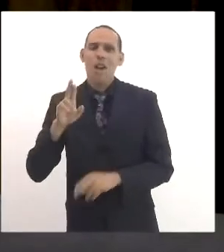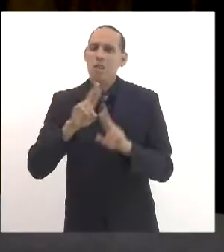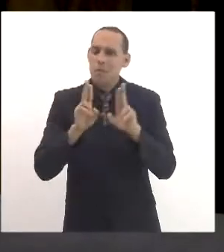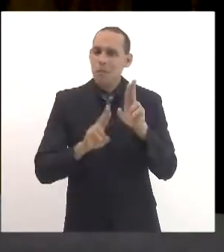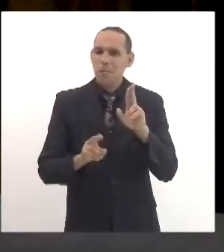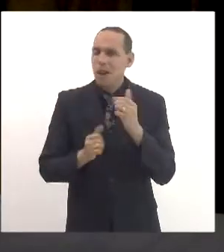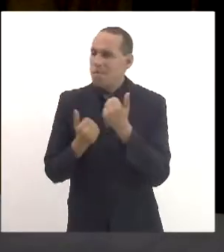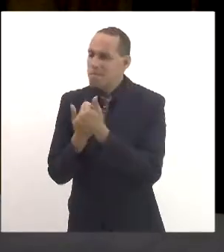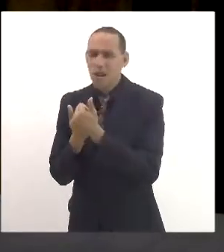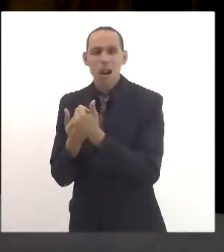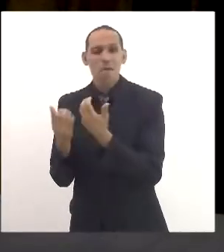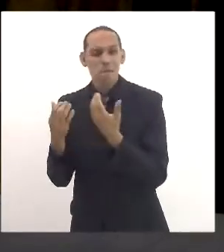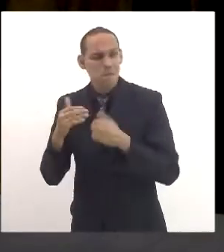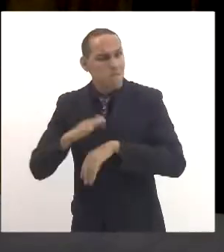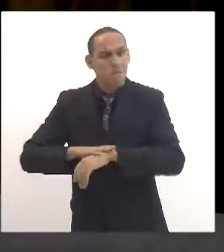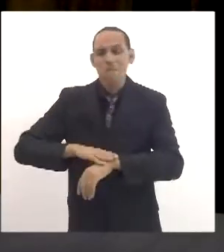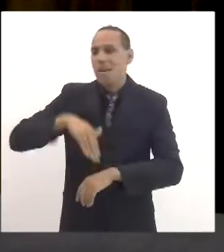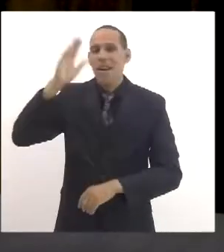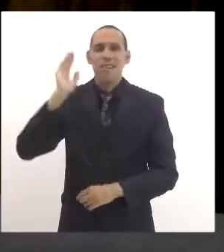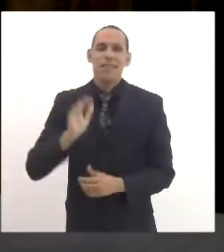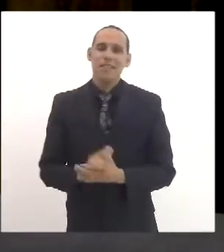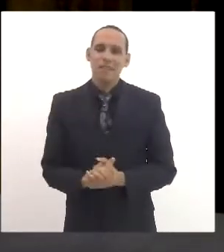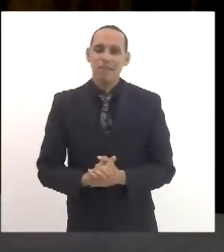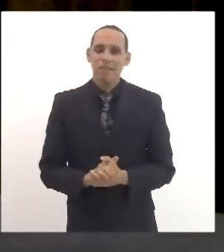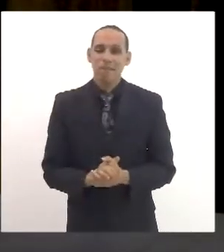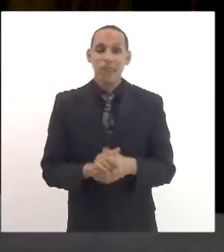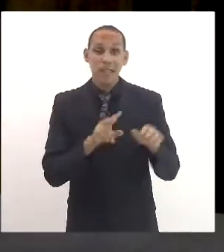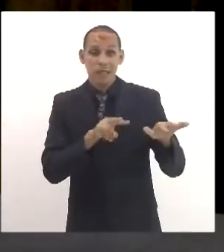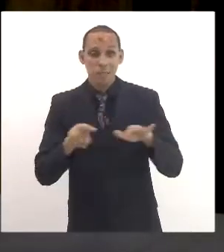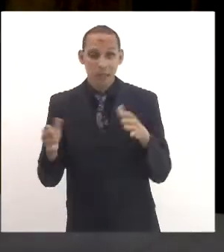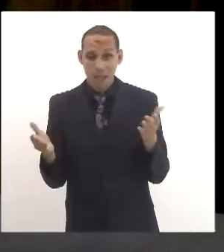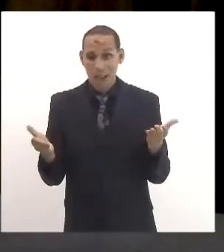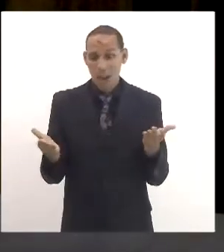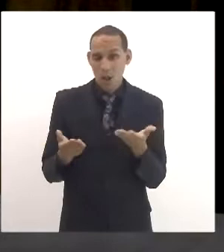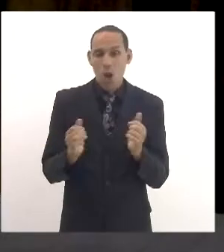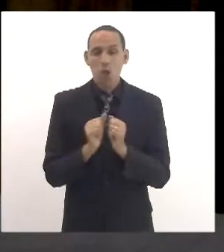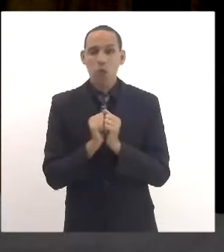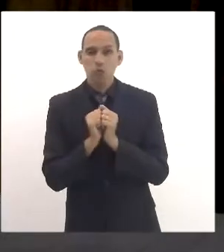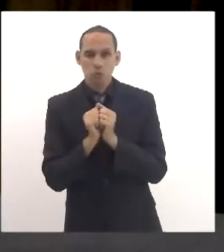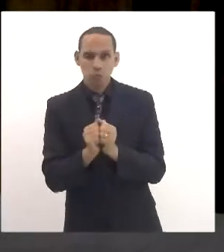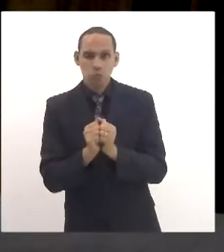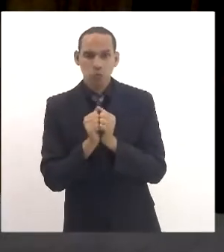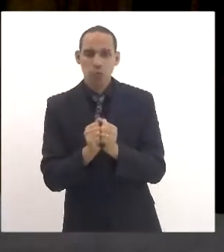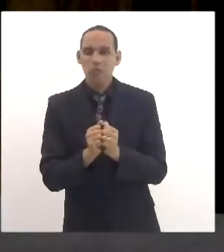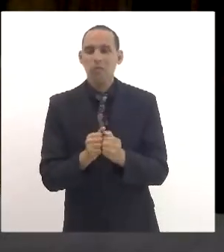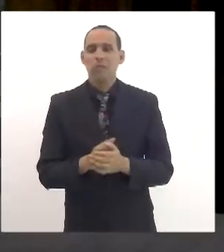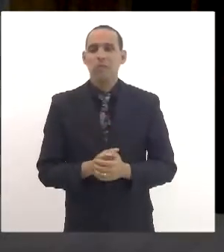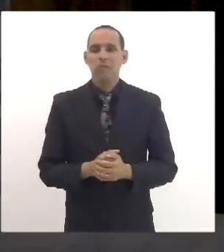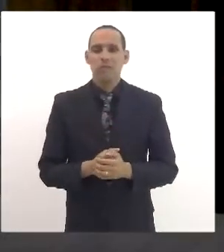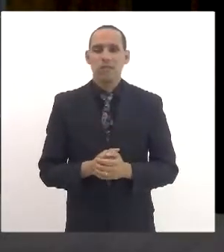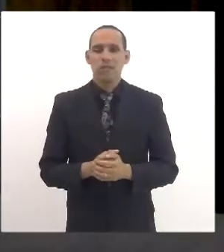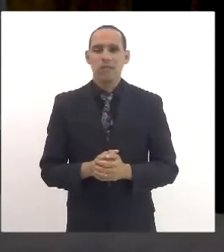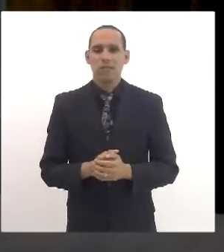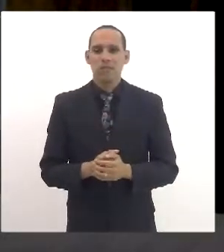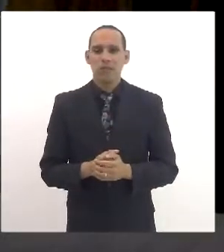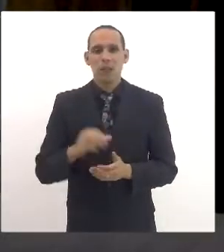mais colabora. Tivemos nessa semana, com a presença do